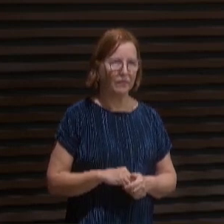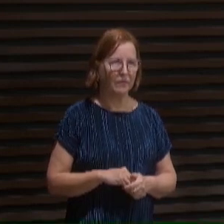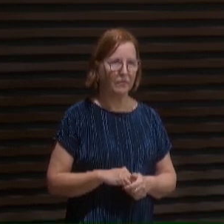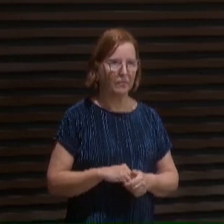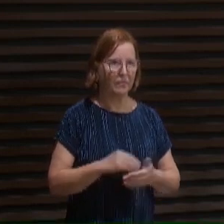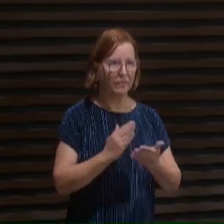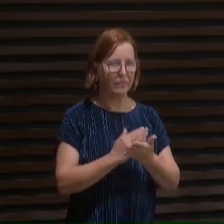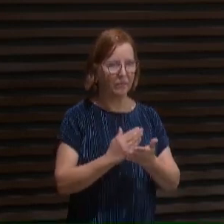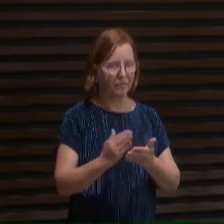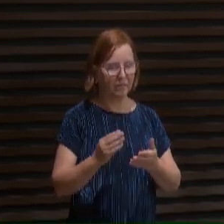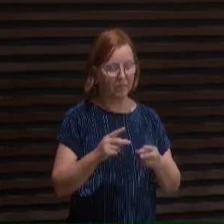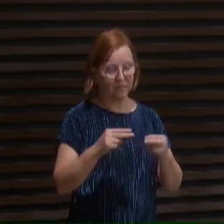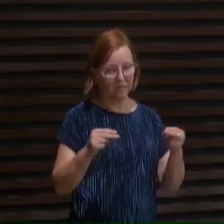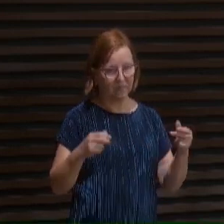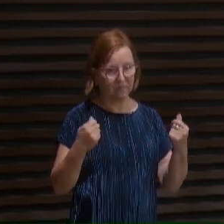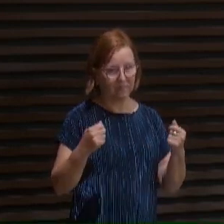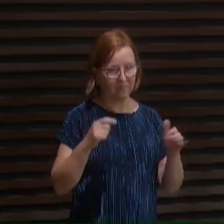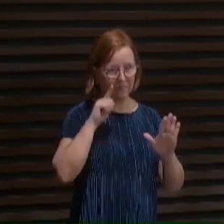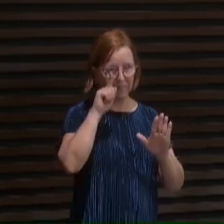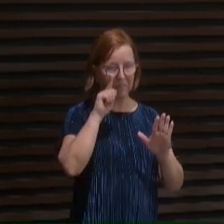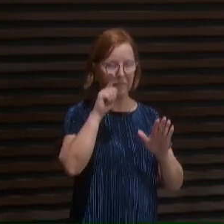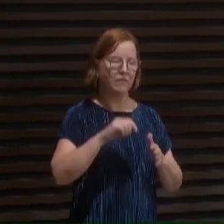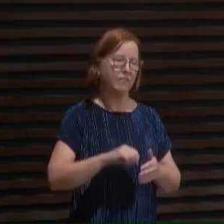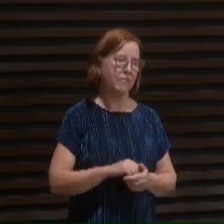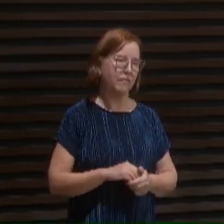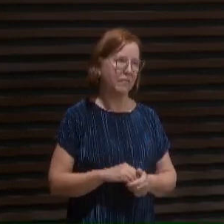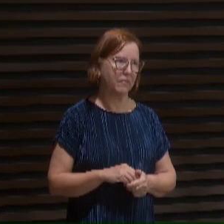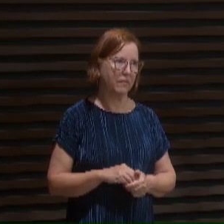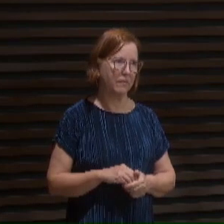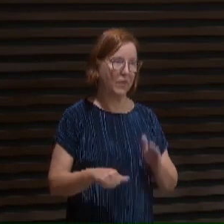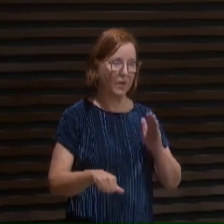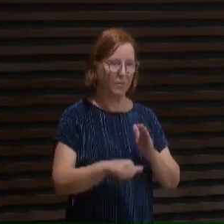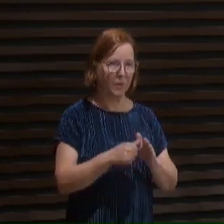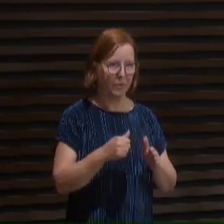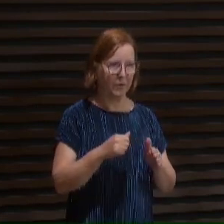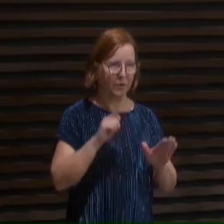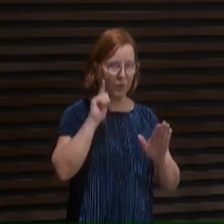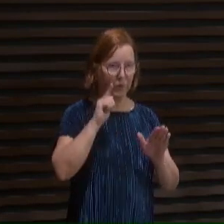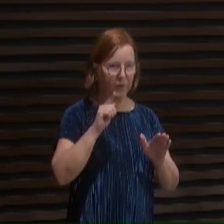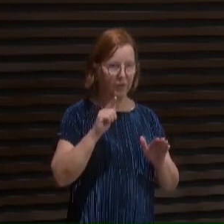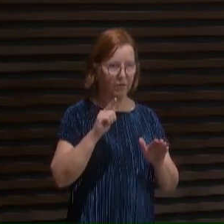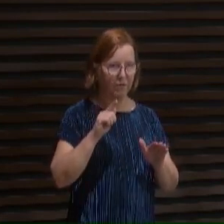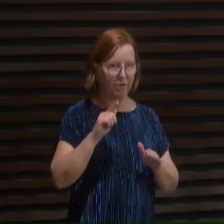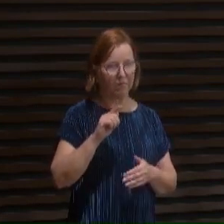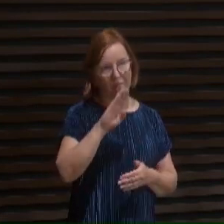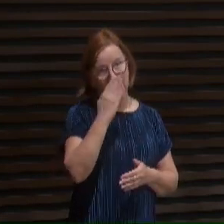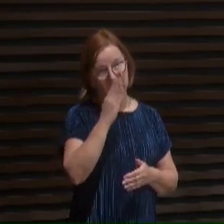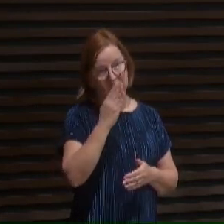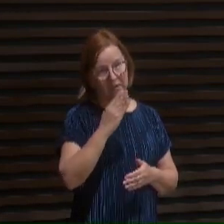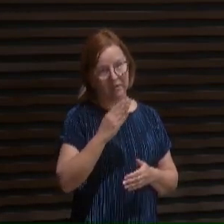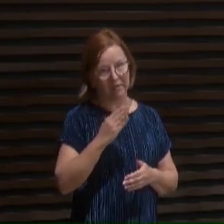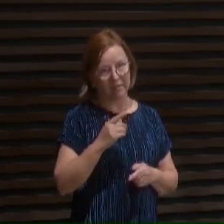algumas pistas que nós precisamos ter cuidado. Primeiro, cuidado com os enganos, pois eles são